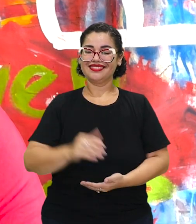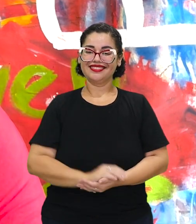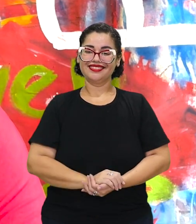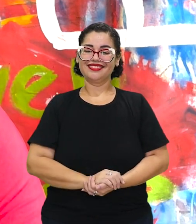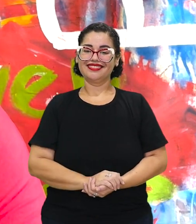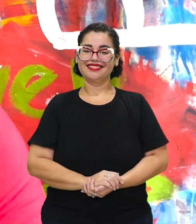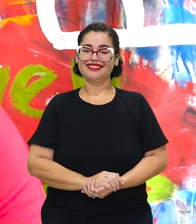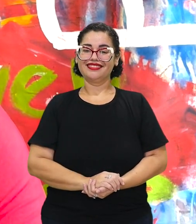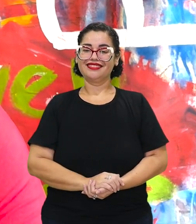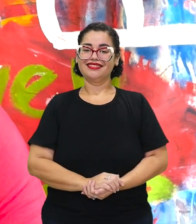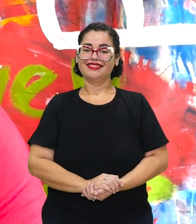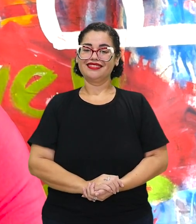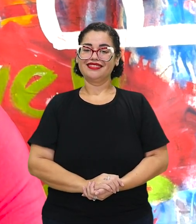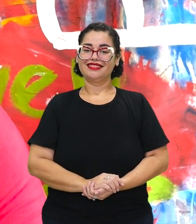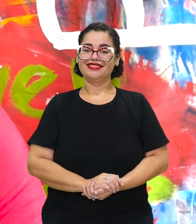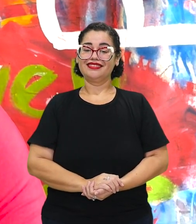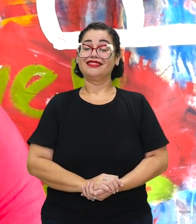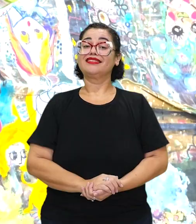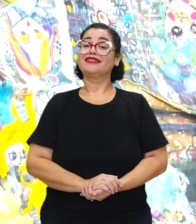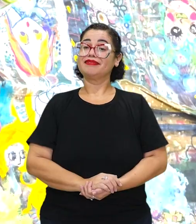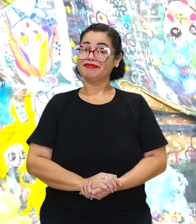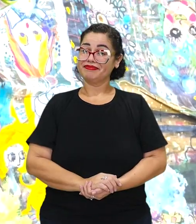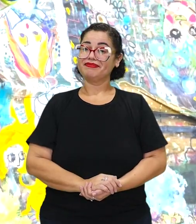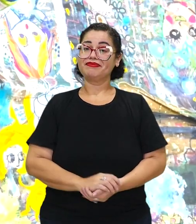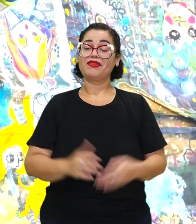é isso. Até a próxima.